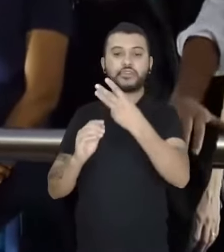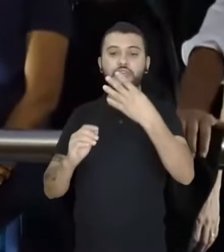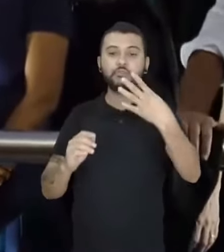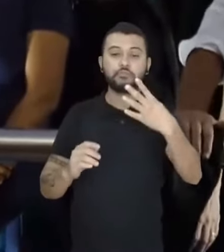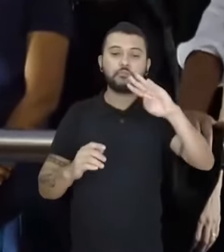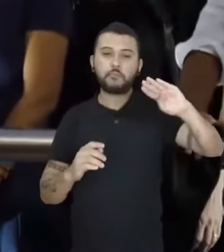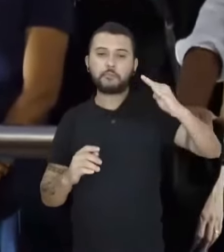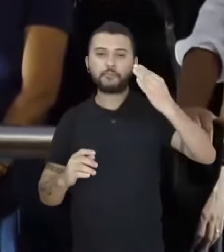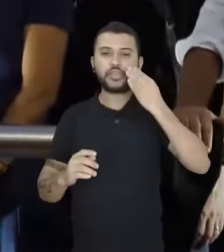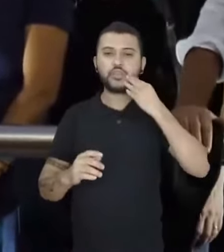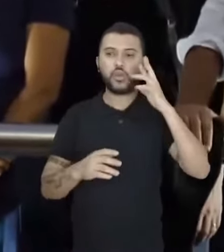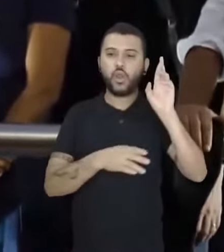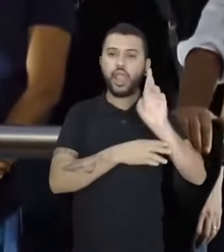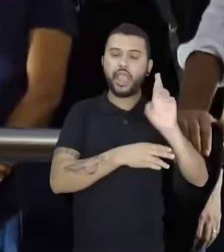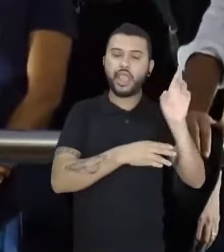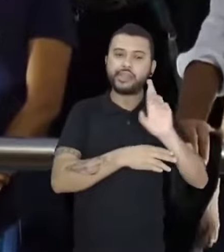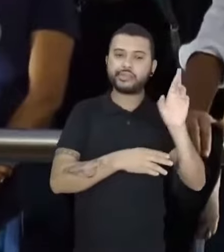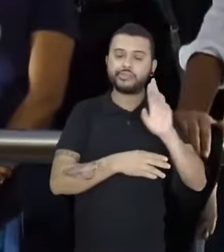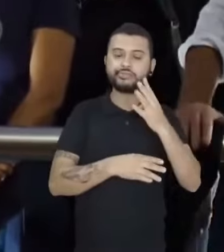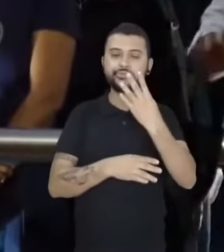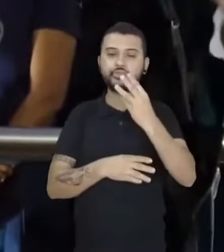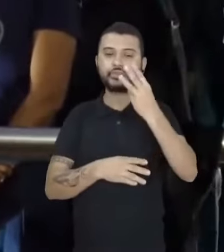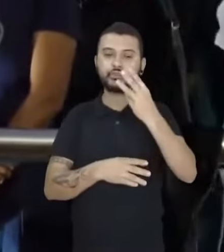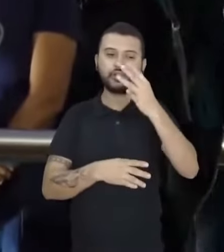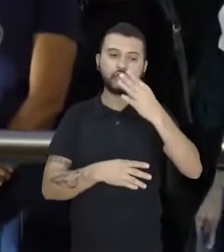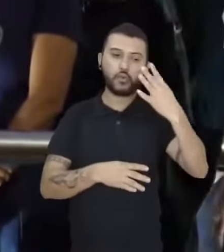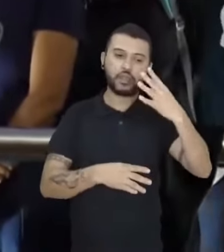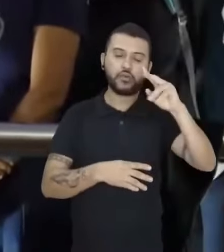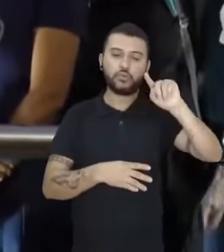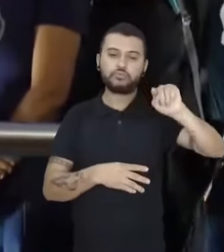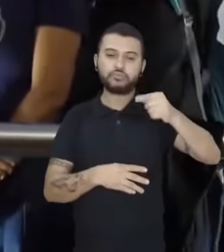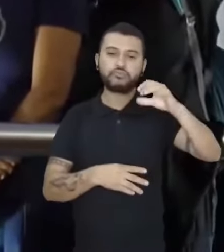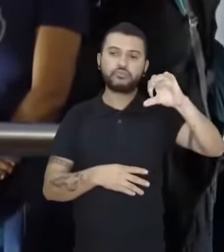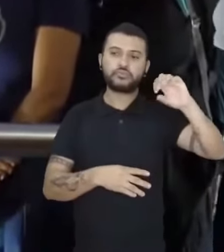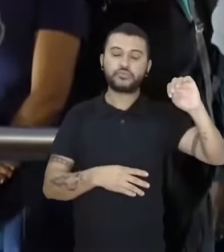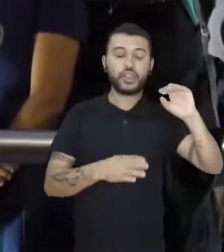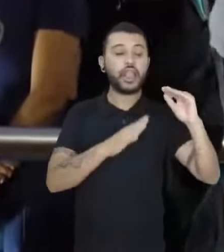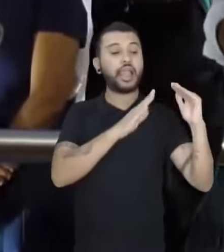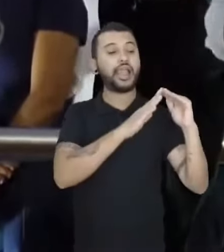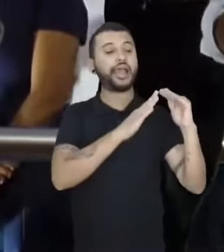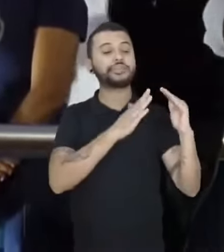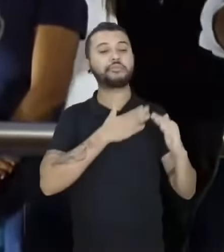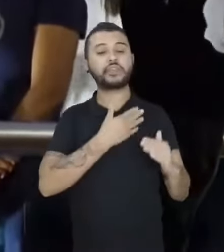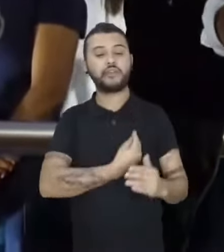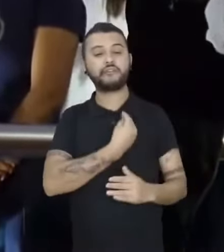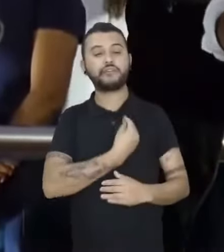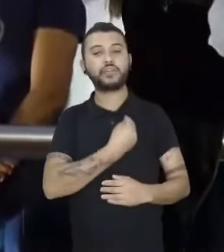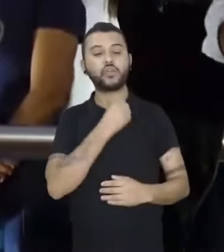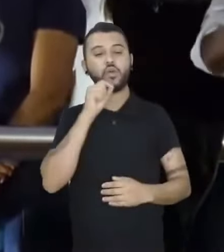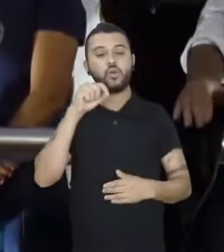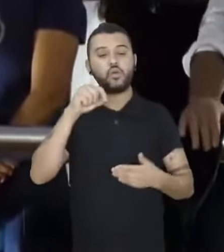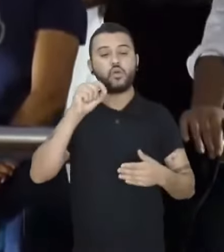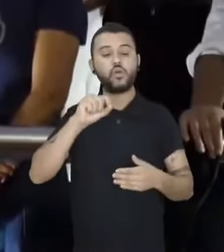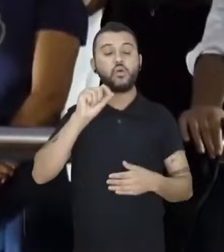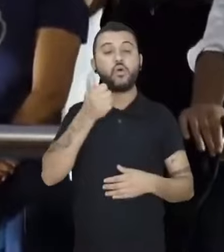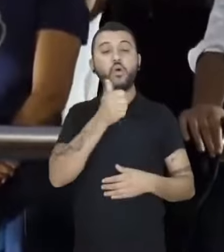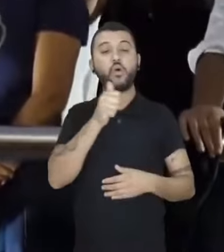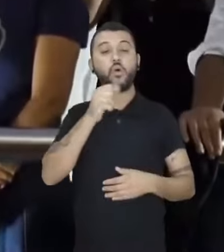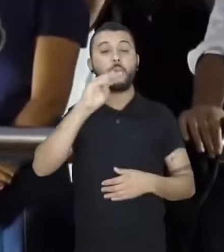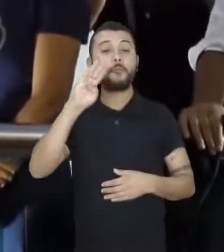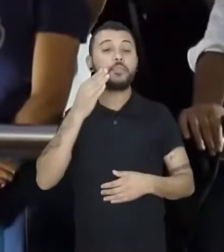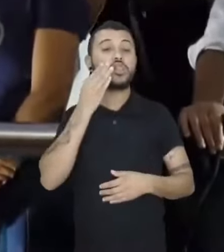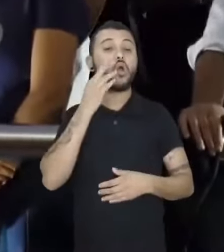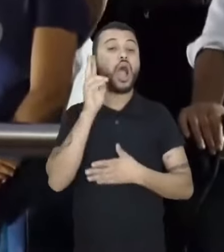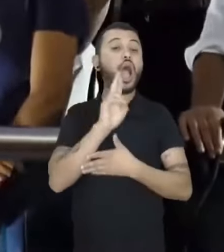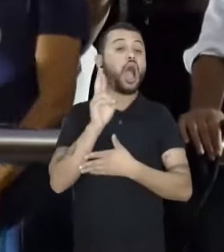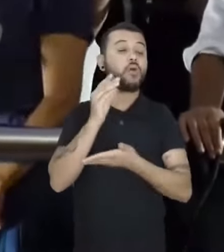bilhões e 900 milhões de reais. E do Minha Casa Minha Vida, 11 bilhões de reais.